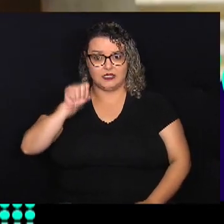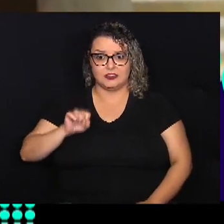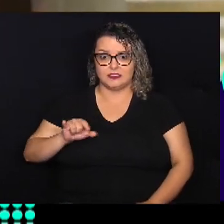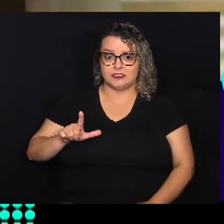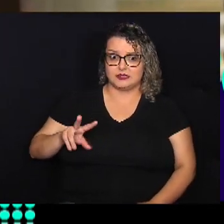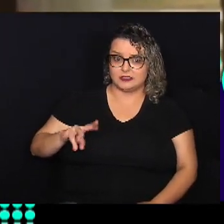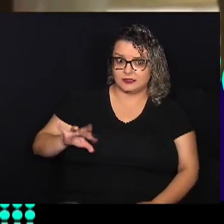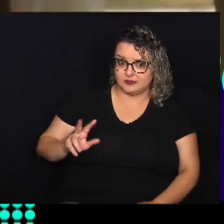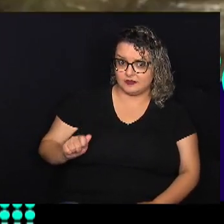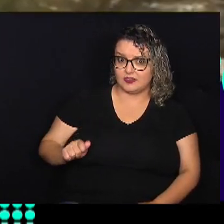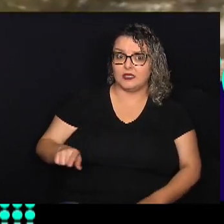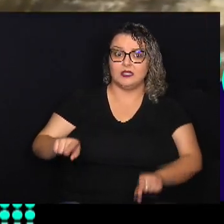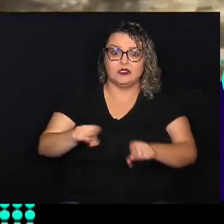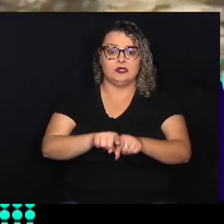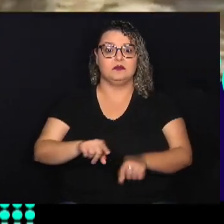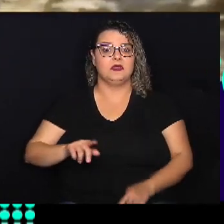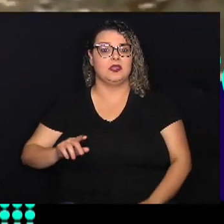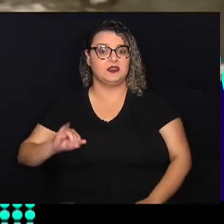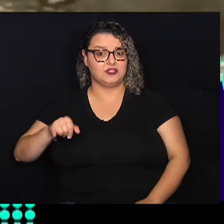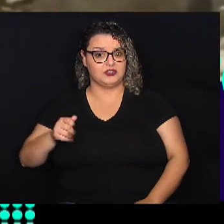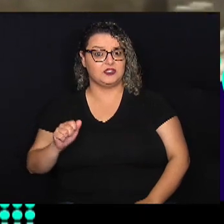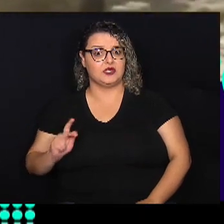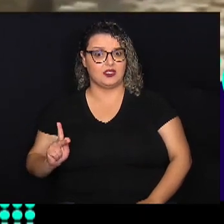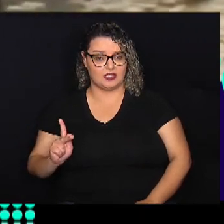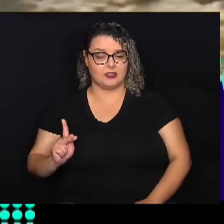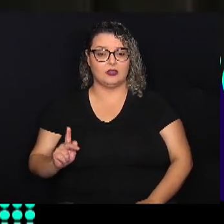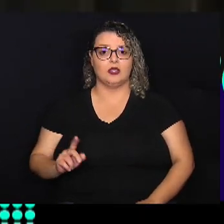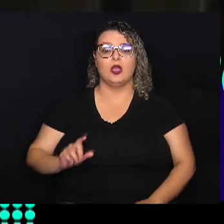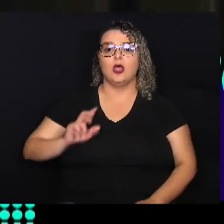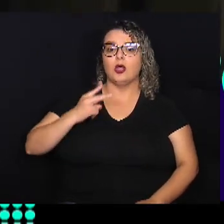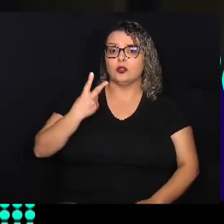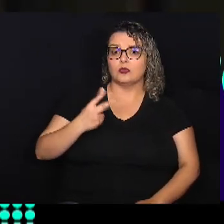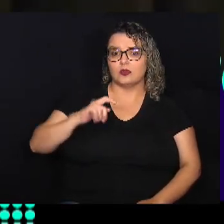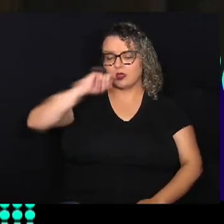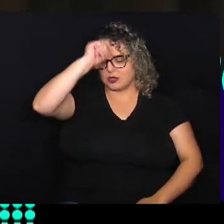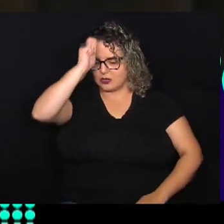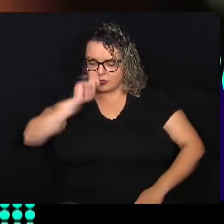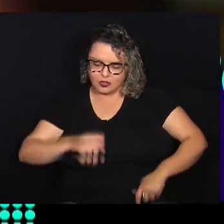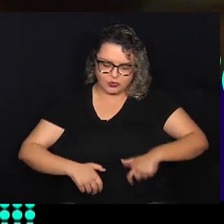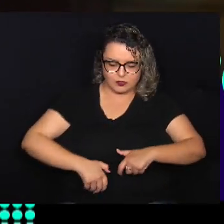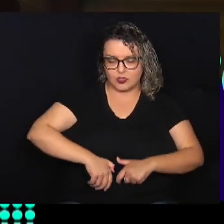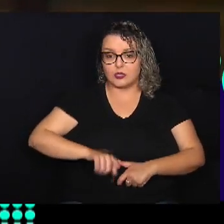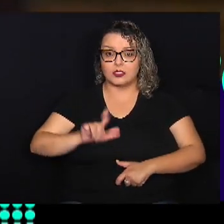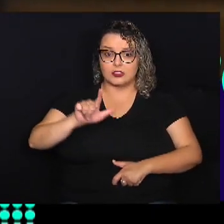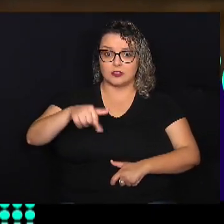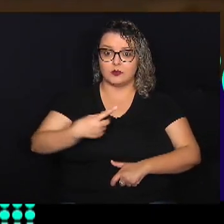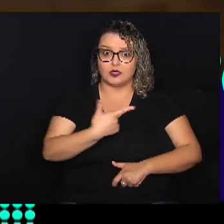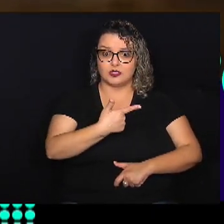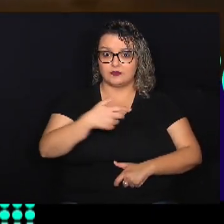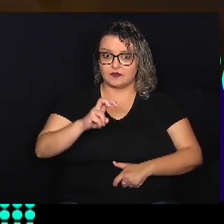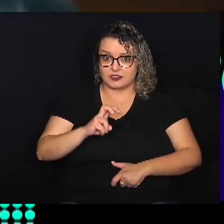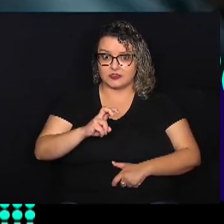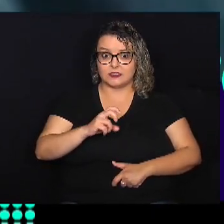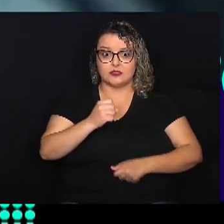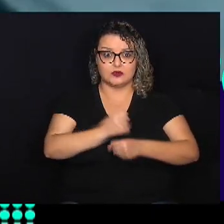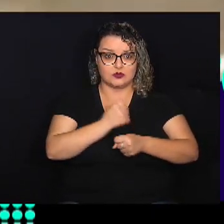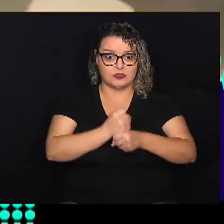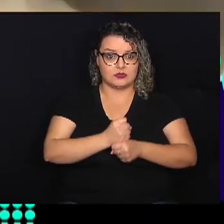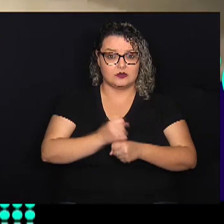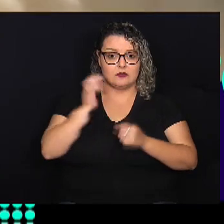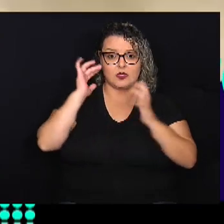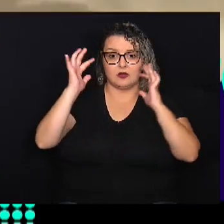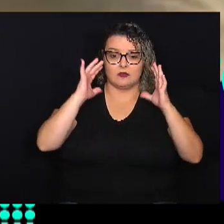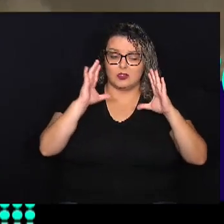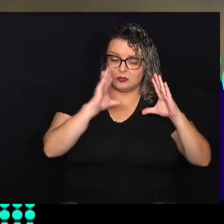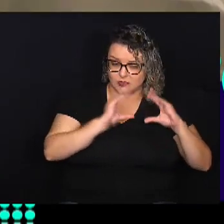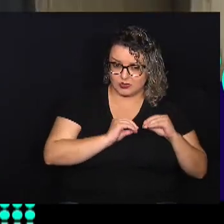Jack, dois cowboys que se reencontram depois de 25 anos. Após uma noite de recordação e